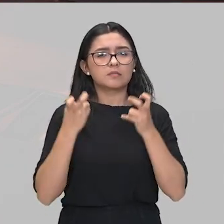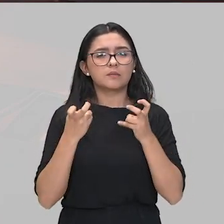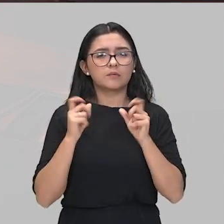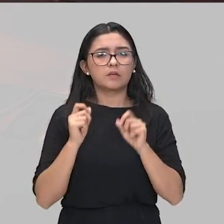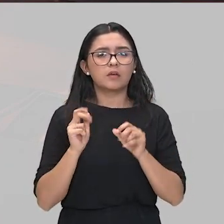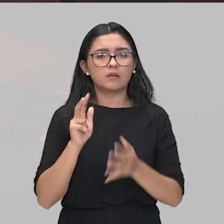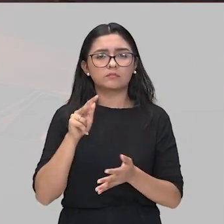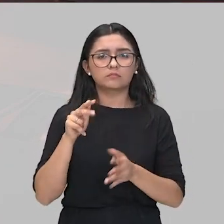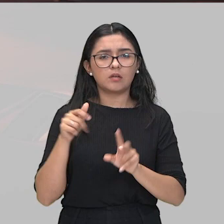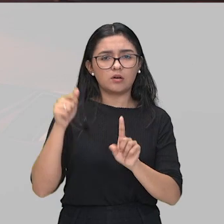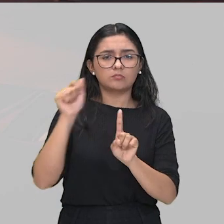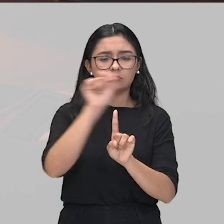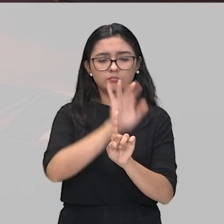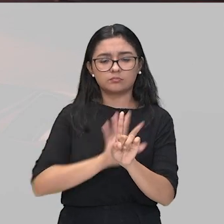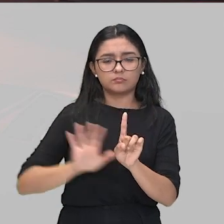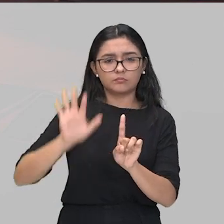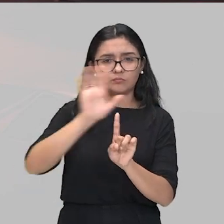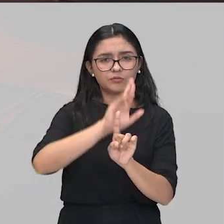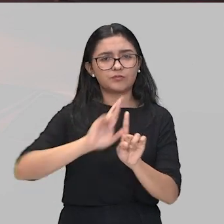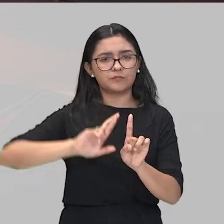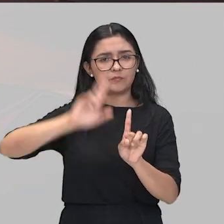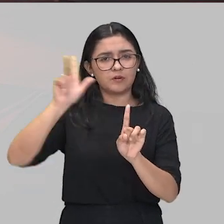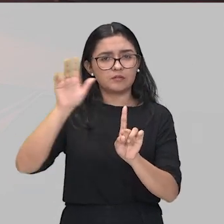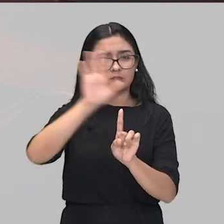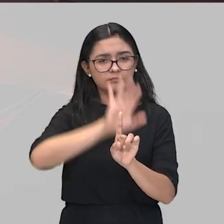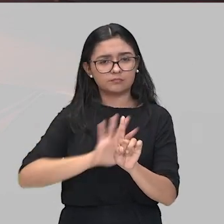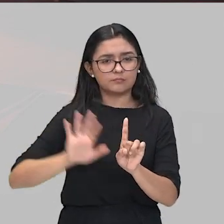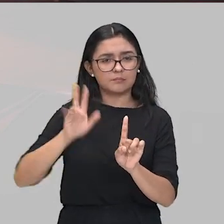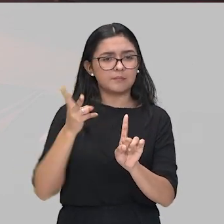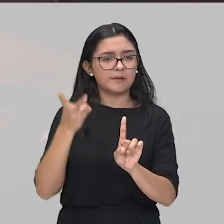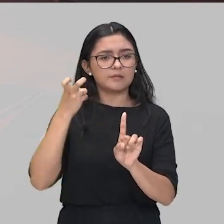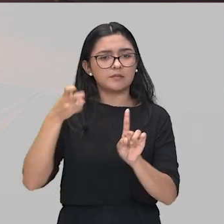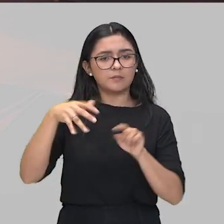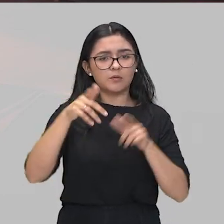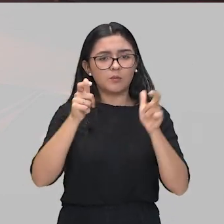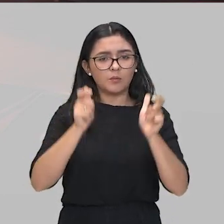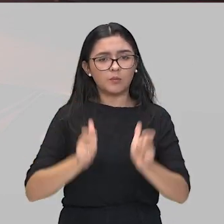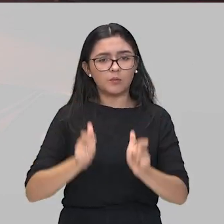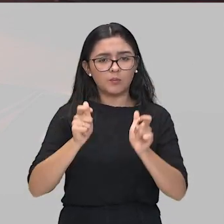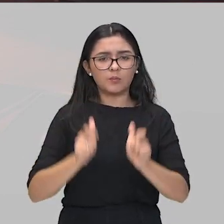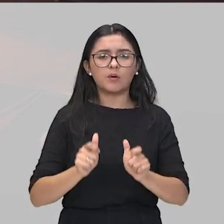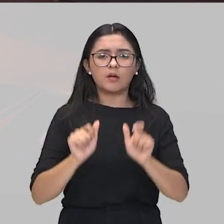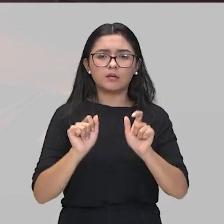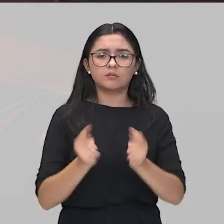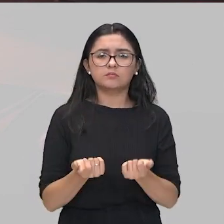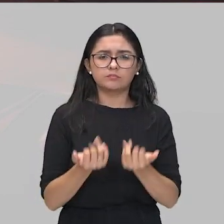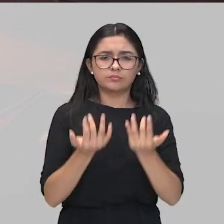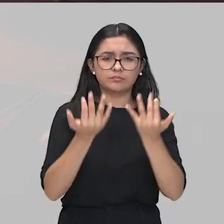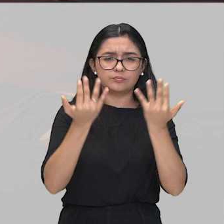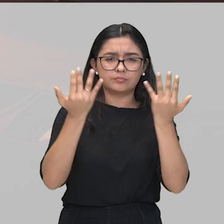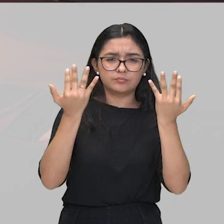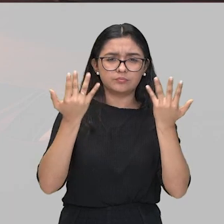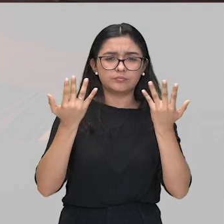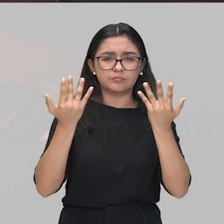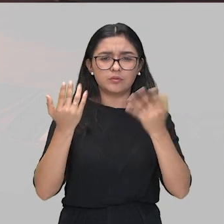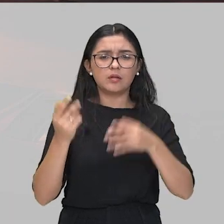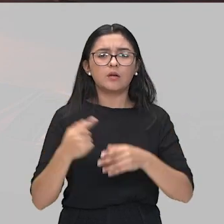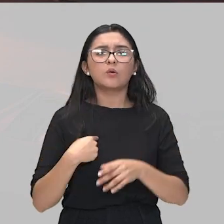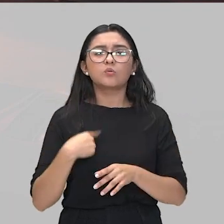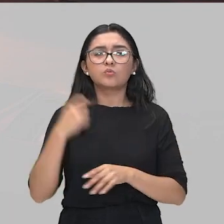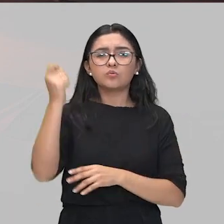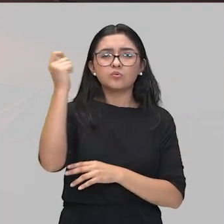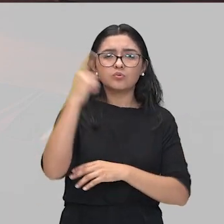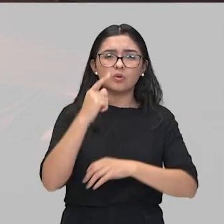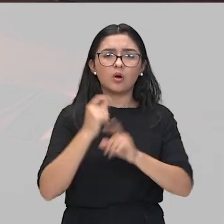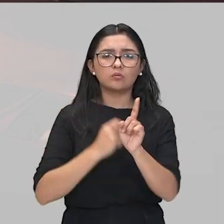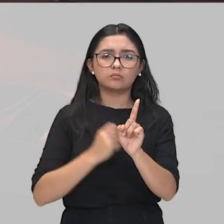cenário diferente aqui, hein? Olha só esse cenário, onde tem um monte de poeira, e aí o sol que está lá atrás de